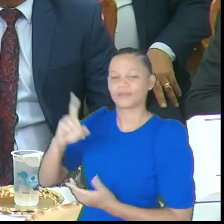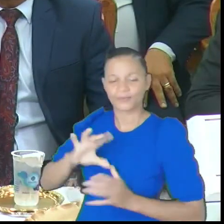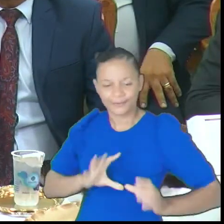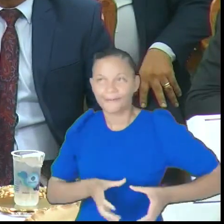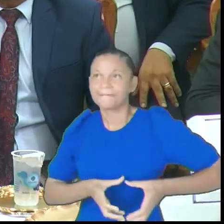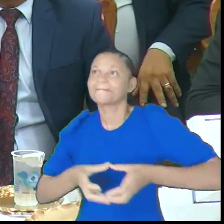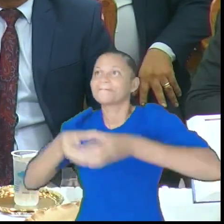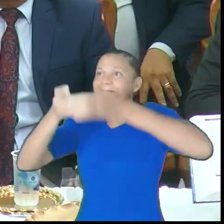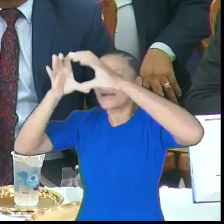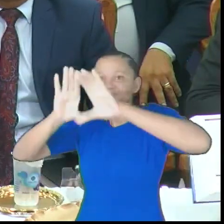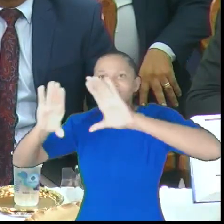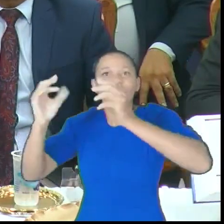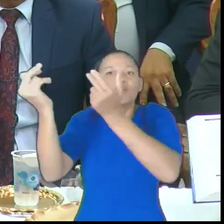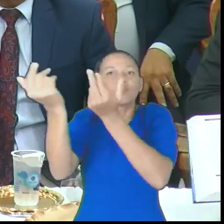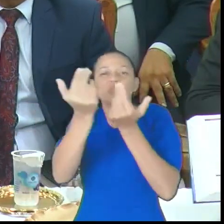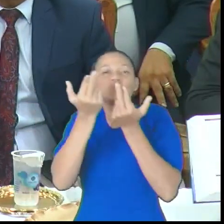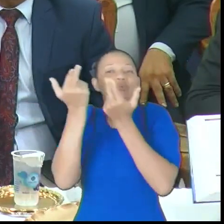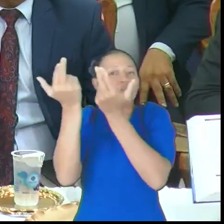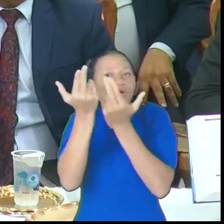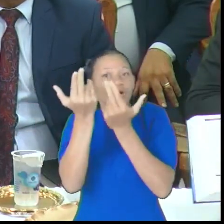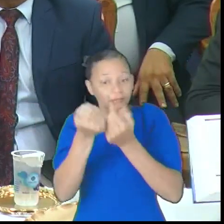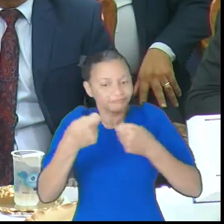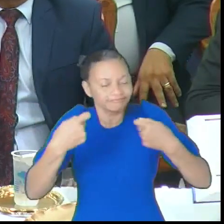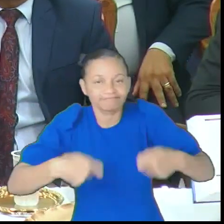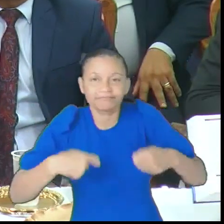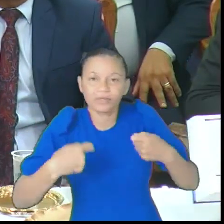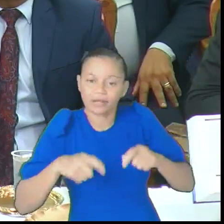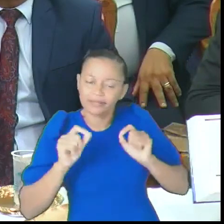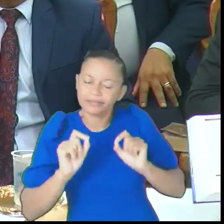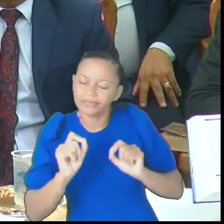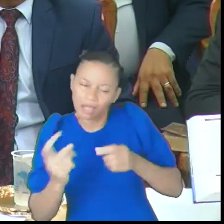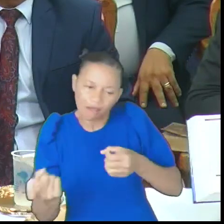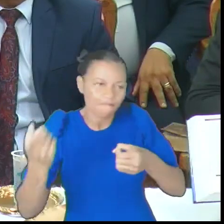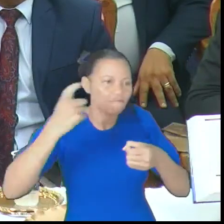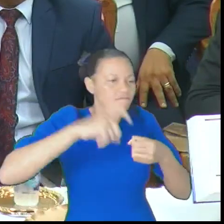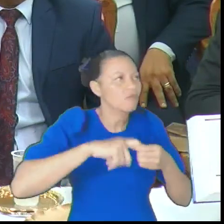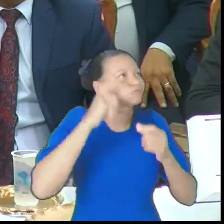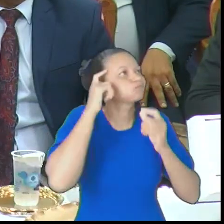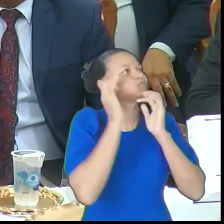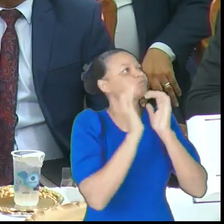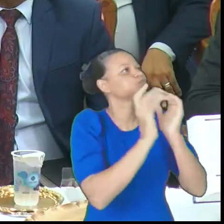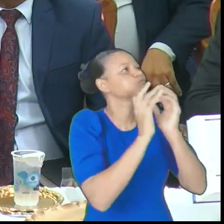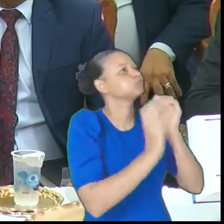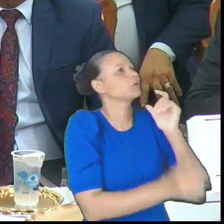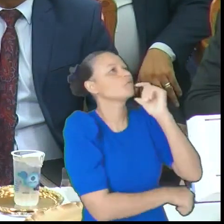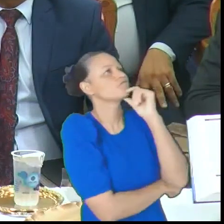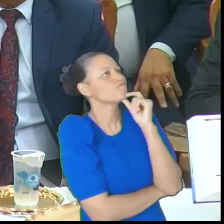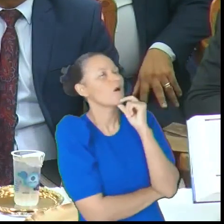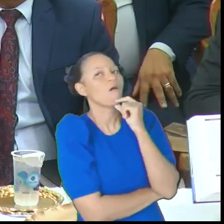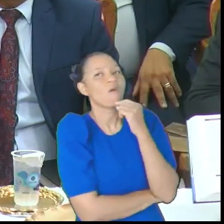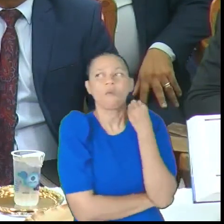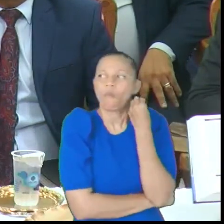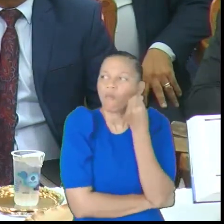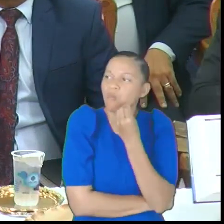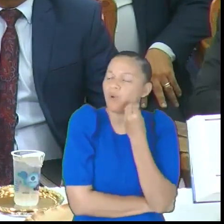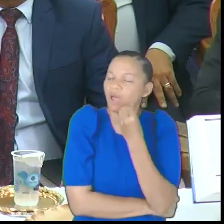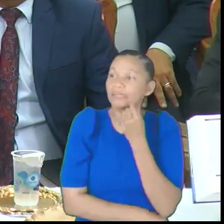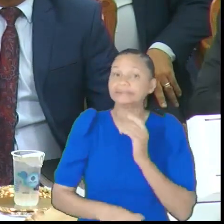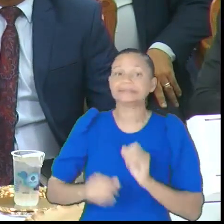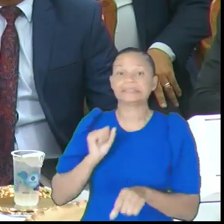mesmo céu. É preciso voltar à reflexão e se importar